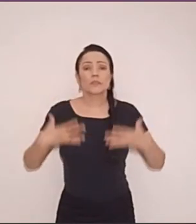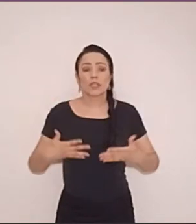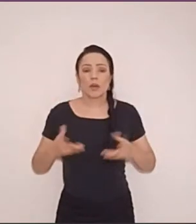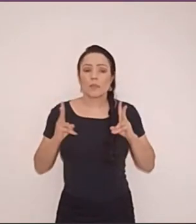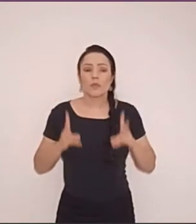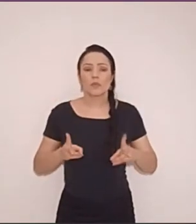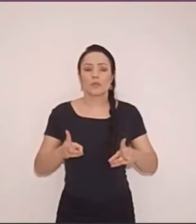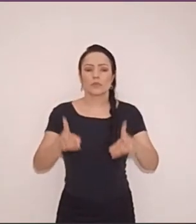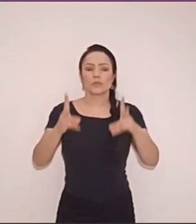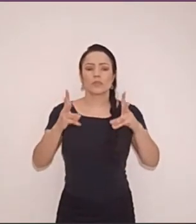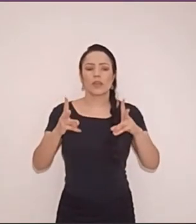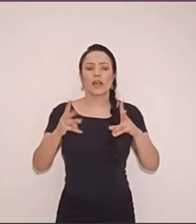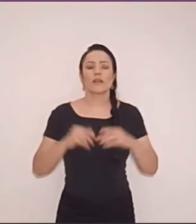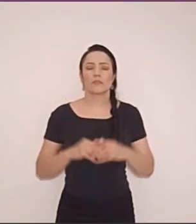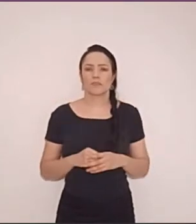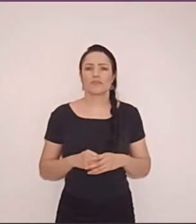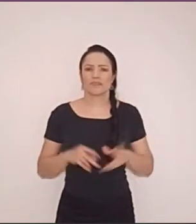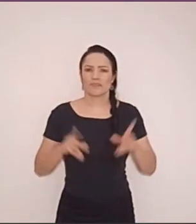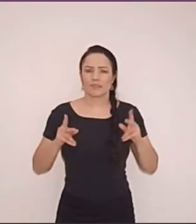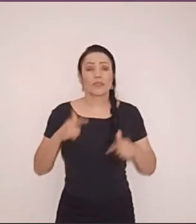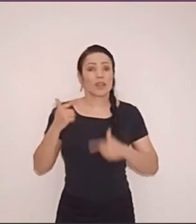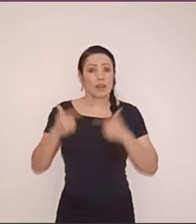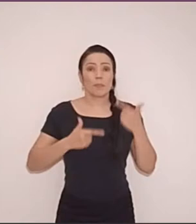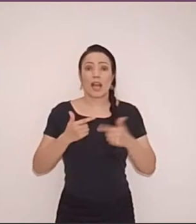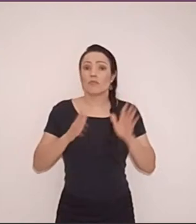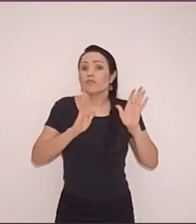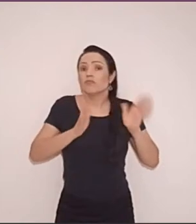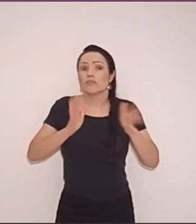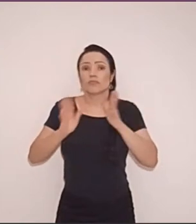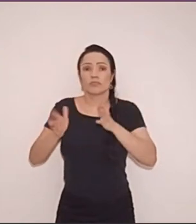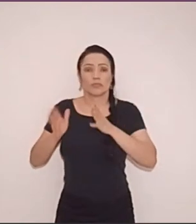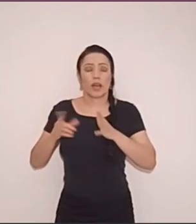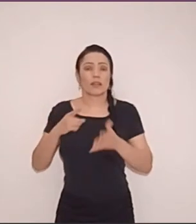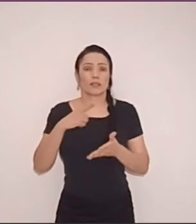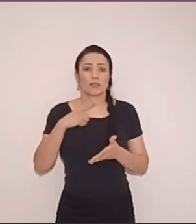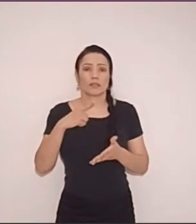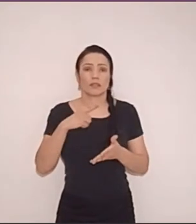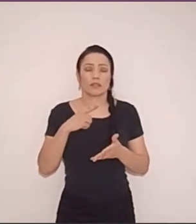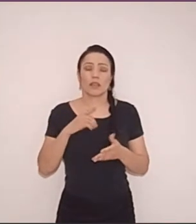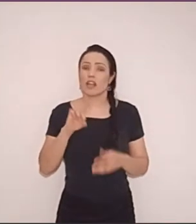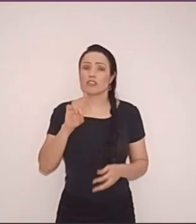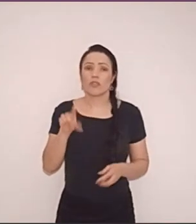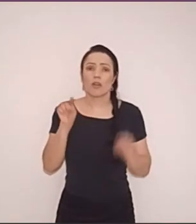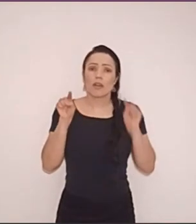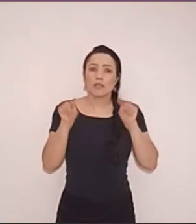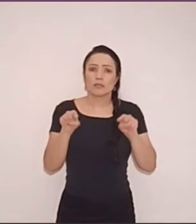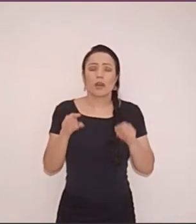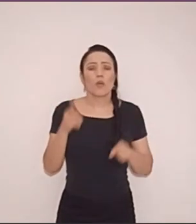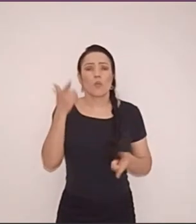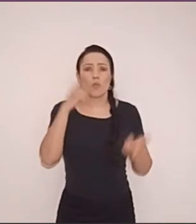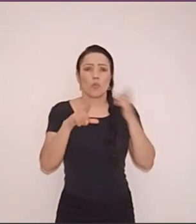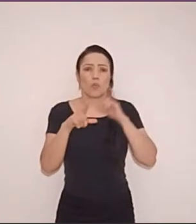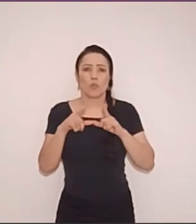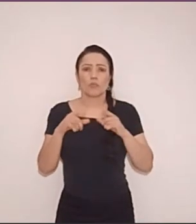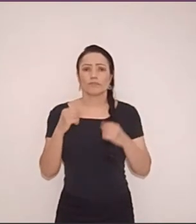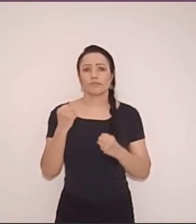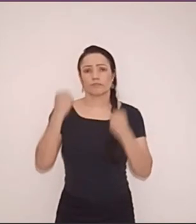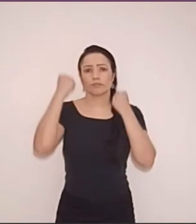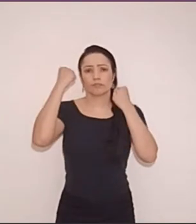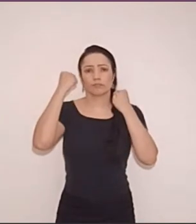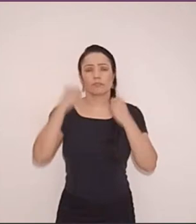de dar continuidade a esse legado já existentes acho que só dessa forma a gente vai conseguir se fortalecer